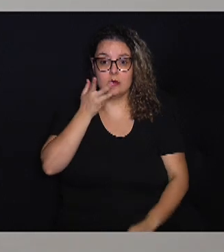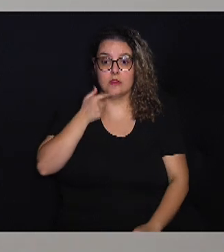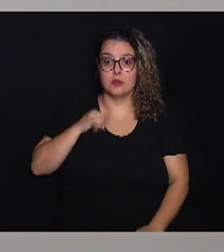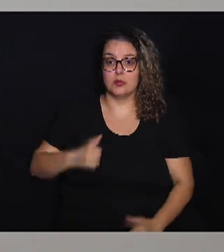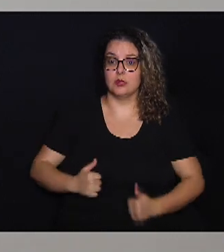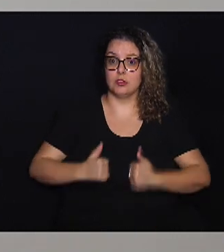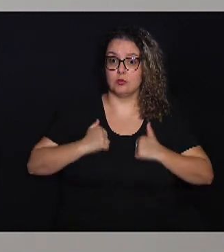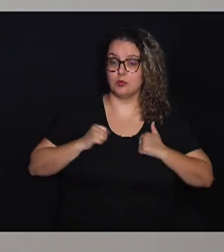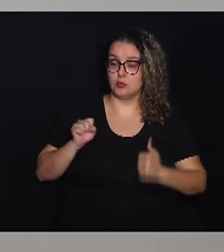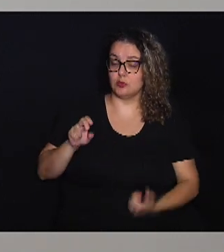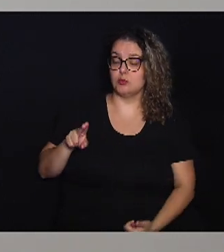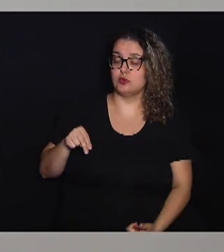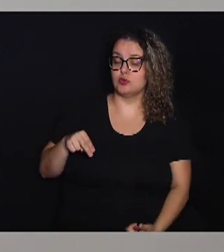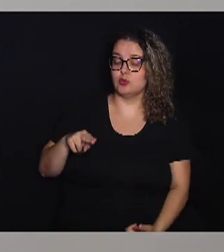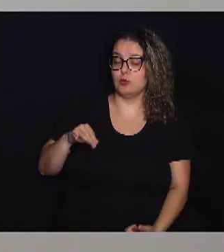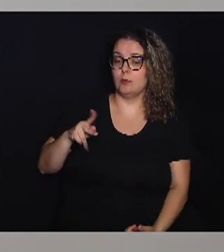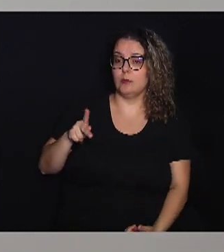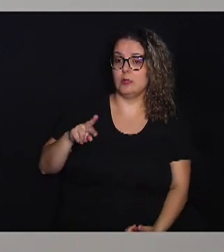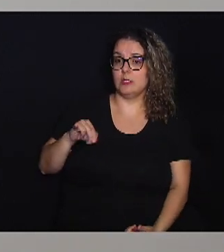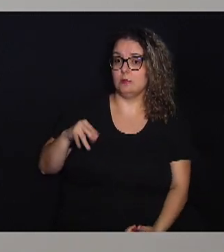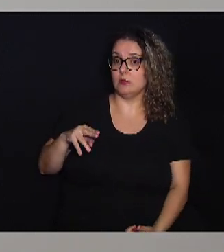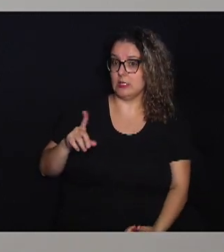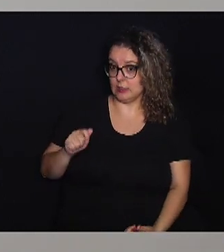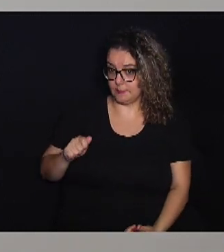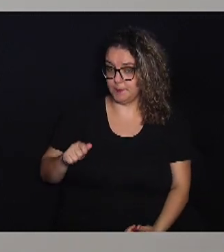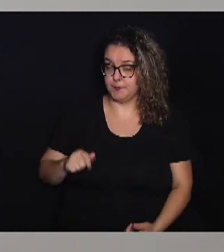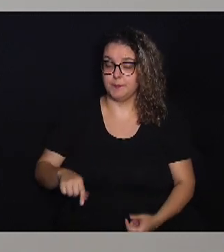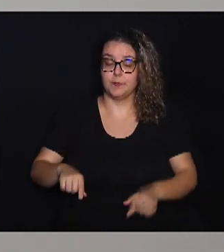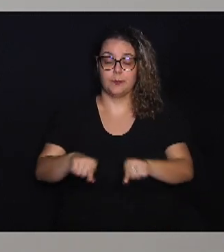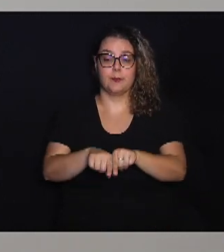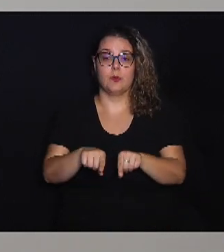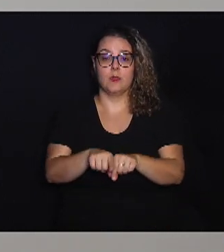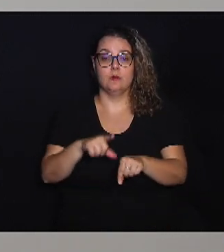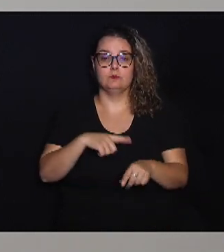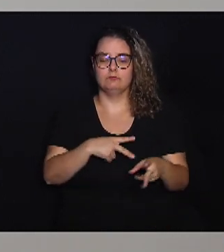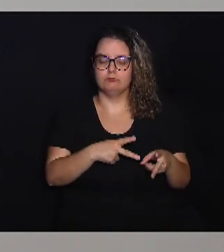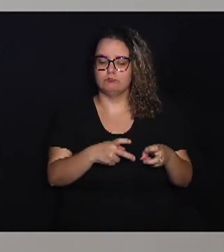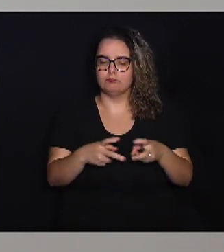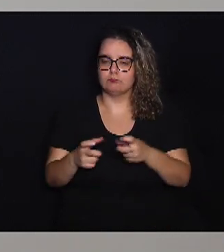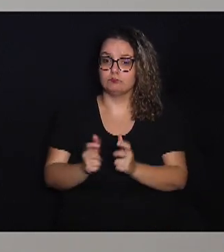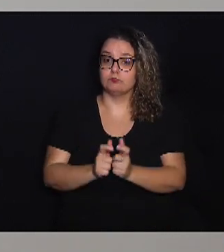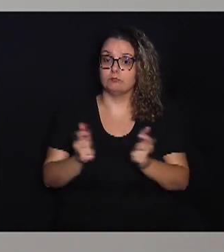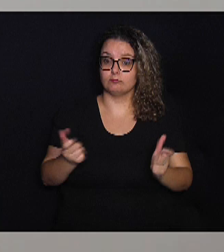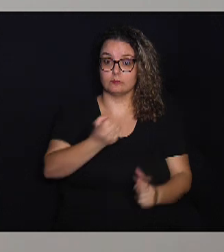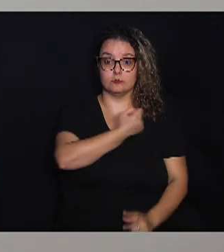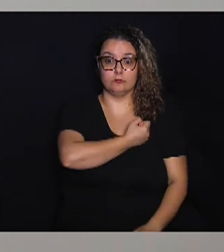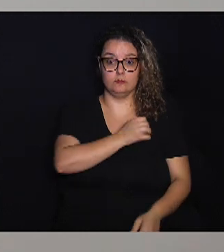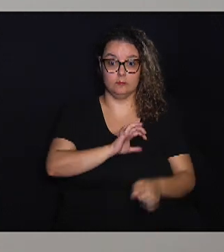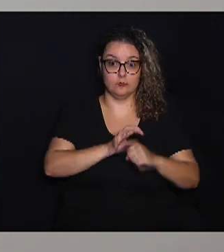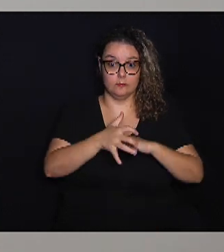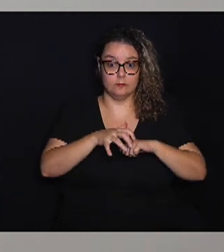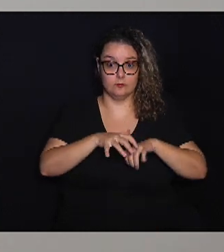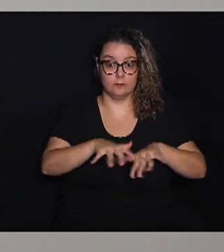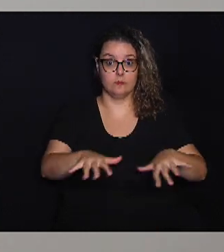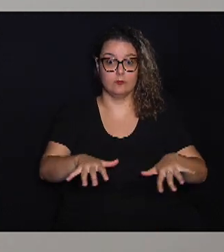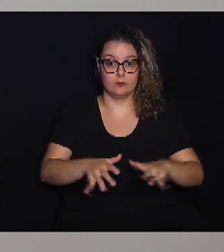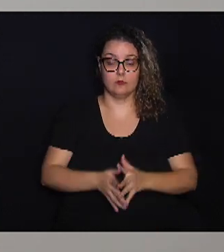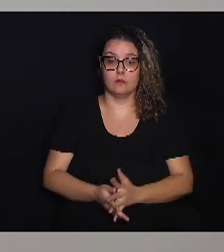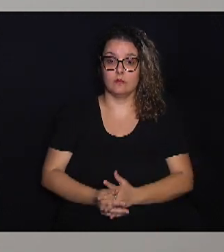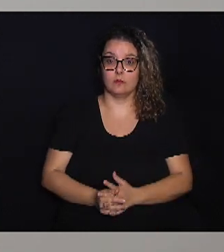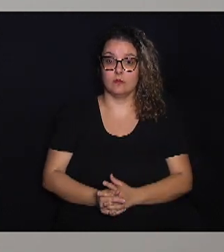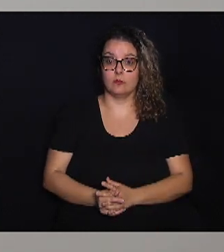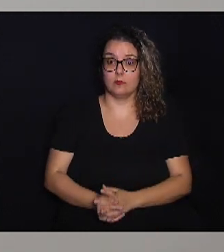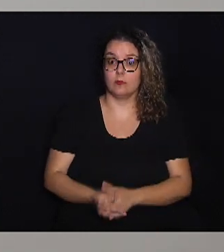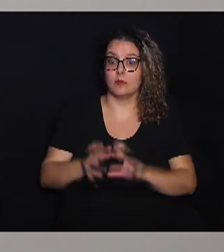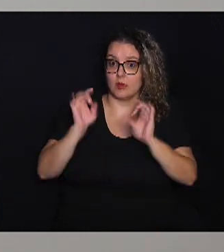imunossuprimidas. Além disso, nós também temos observado um aumento de casos de Covid-19,